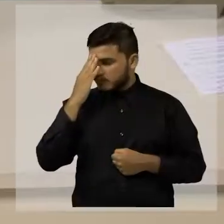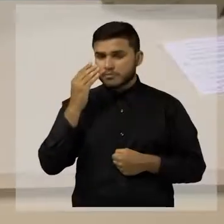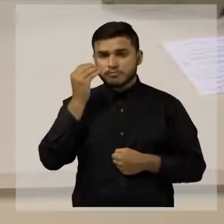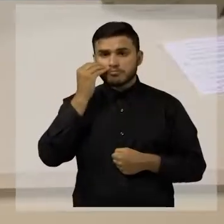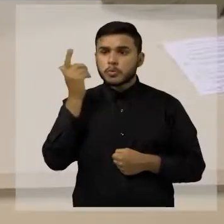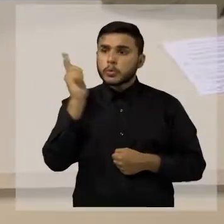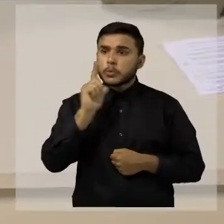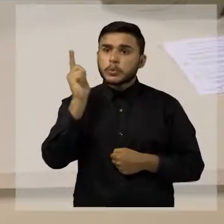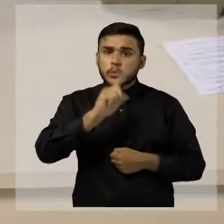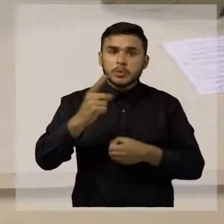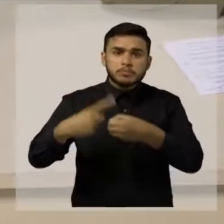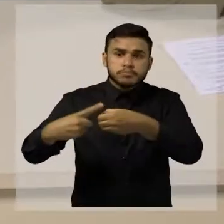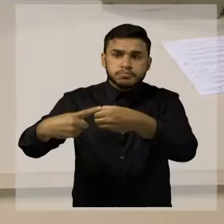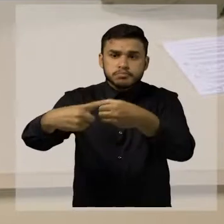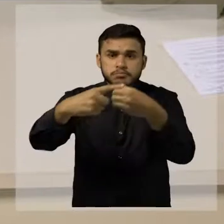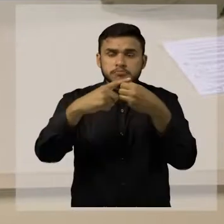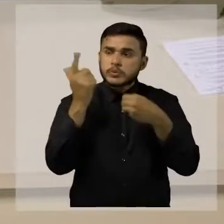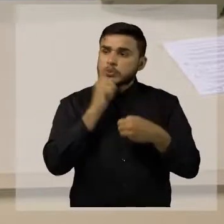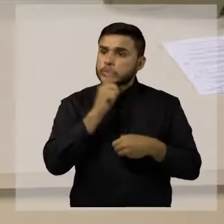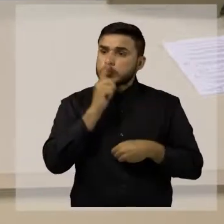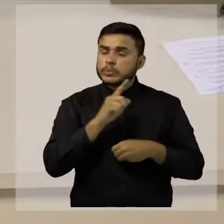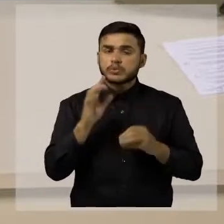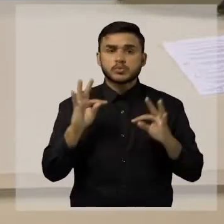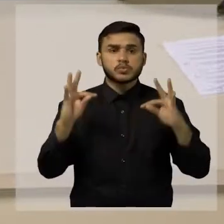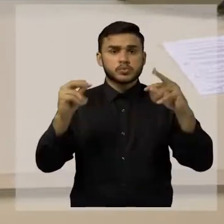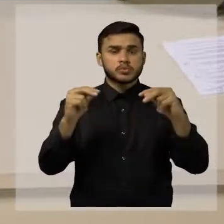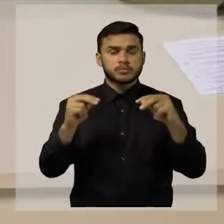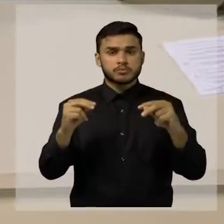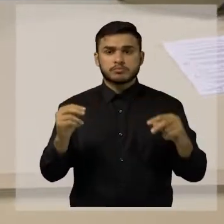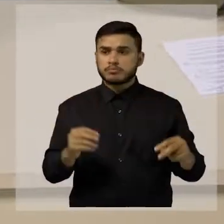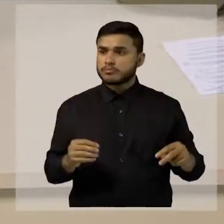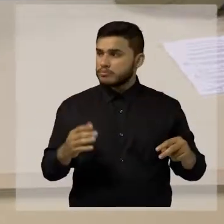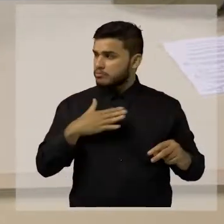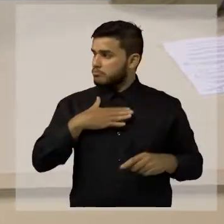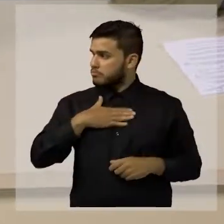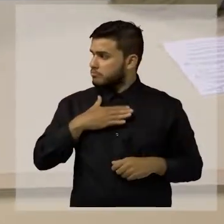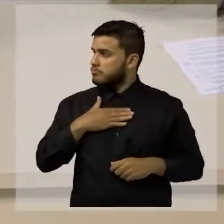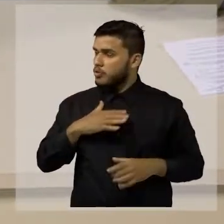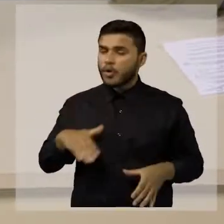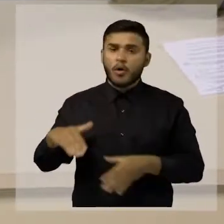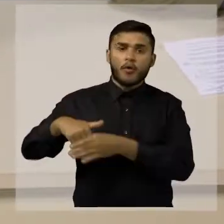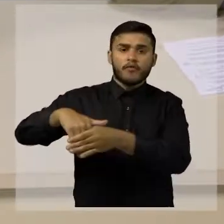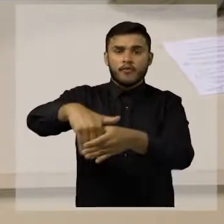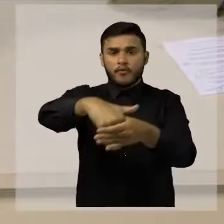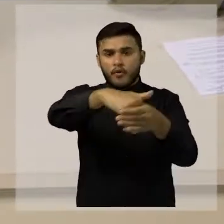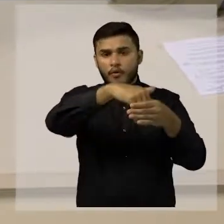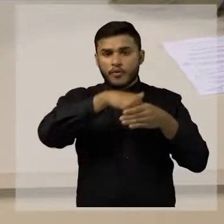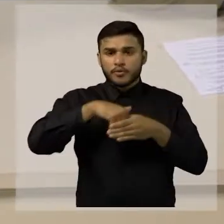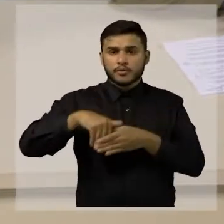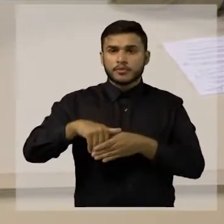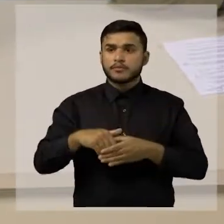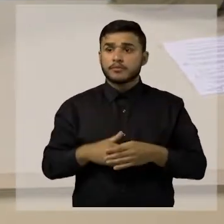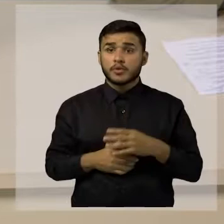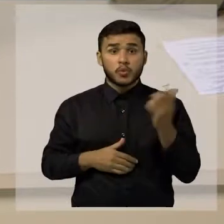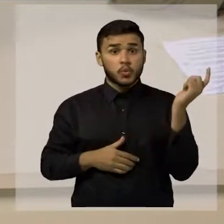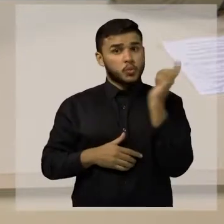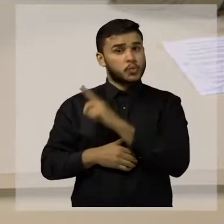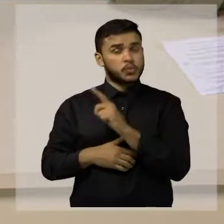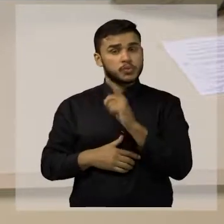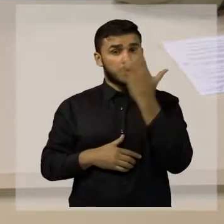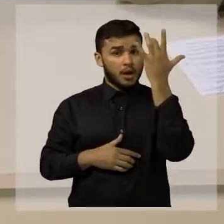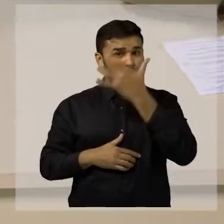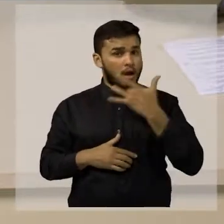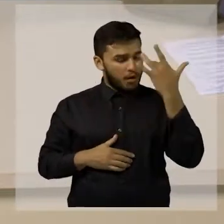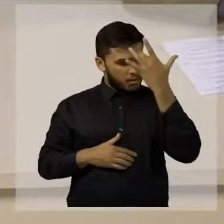capital. Ele sozinho foi o grande responsável pela votação do Fernando Haddad. Isso aí é um ponto. Como liderança.